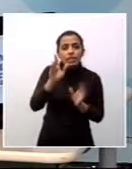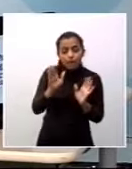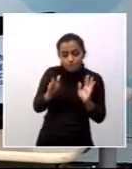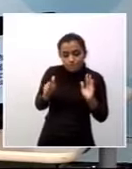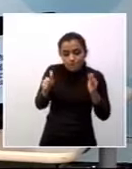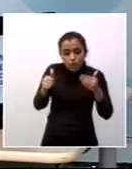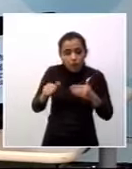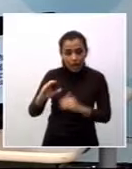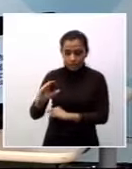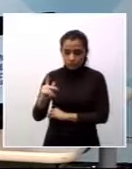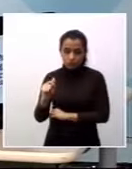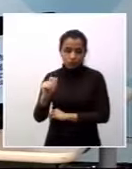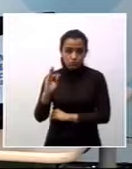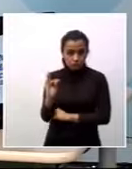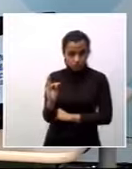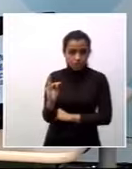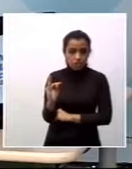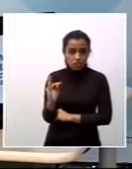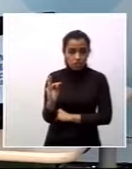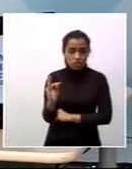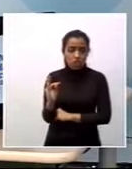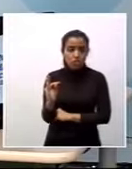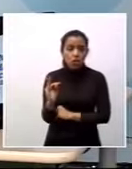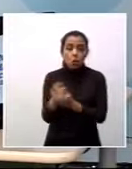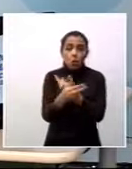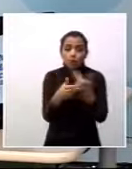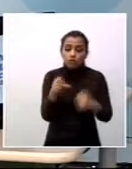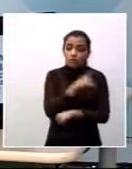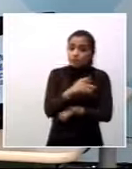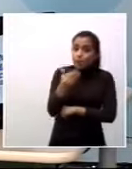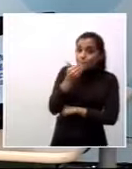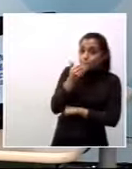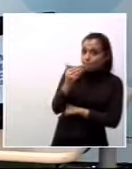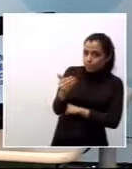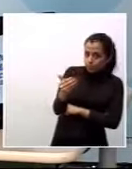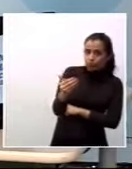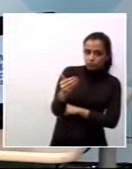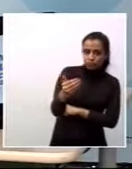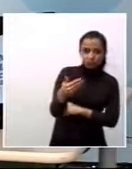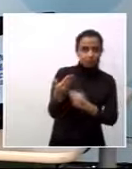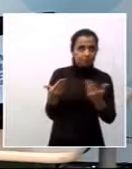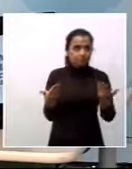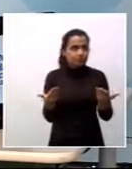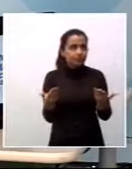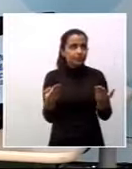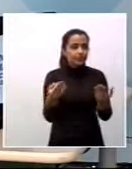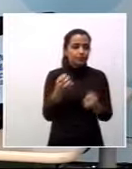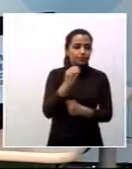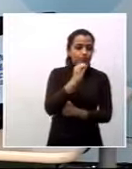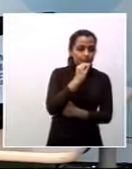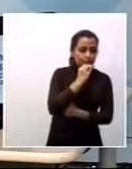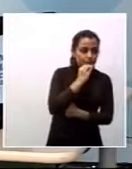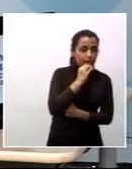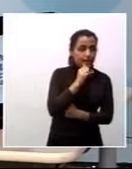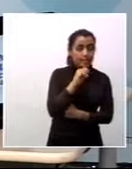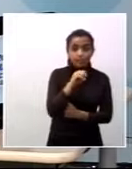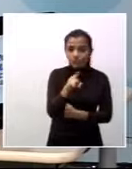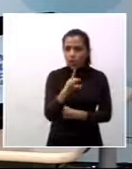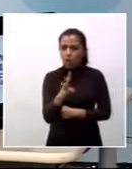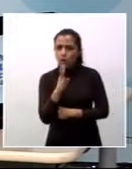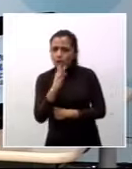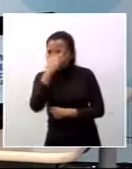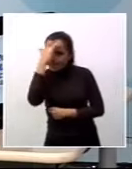focassem no chat o que a professora está pedindo nessa questão de vocês colocarem não se vocês